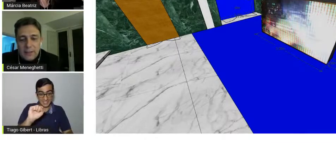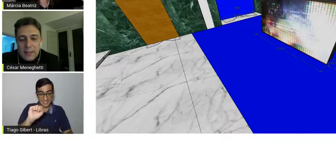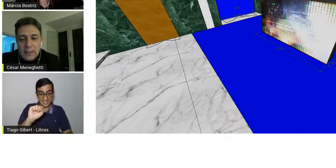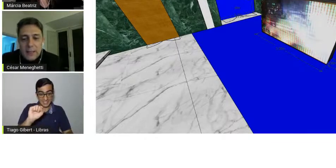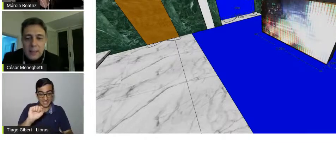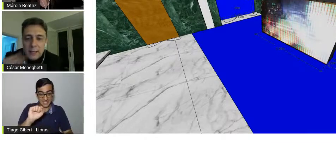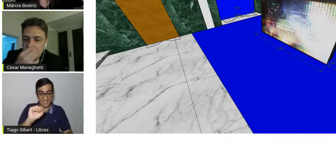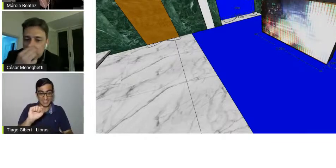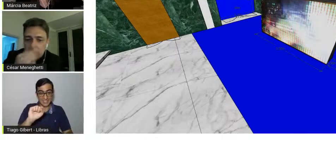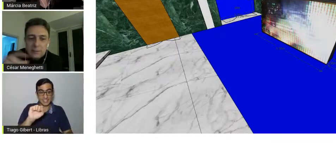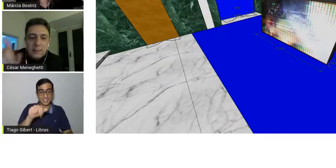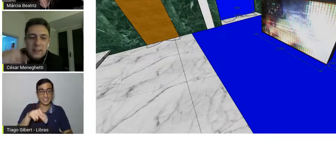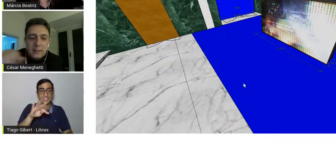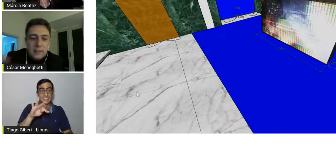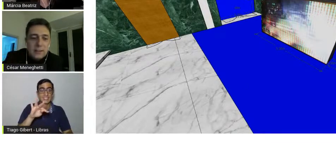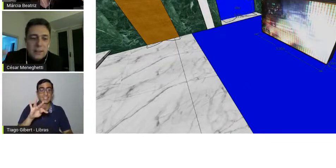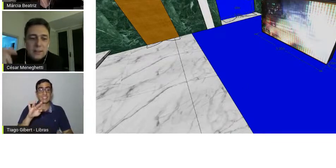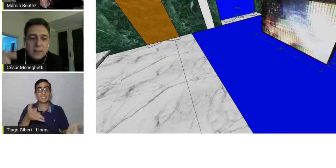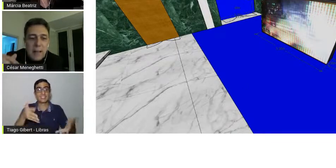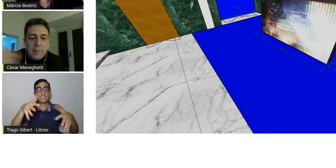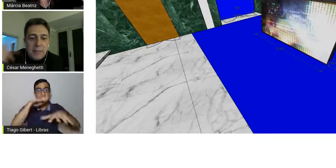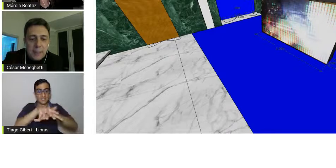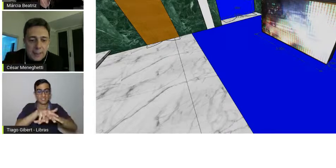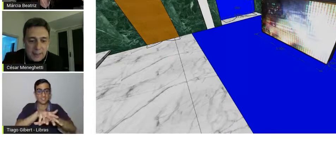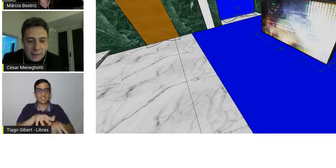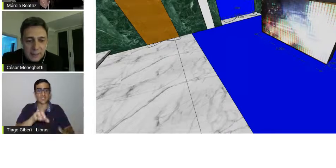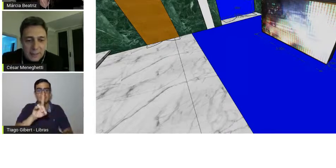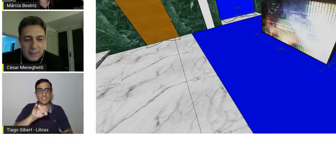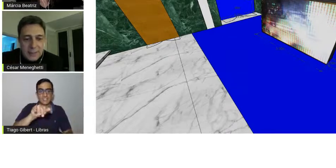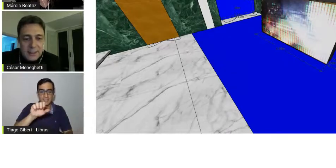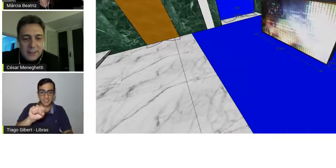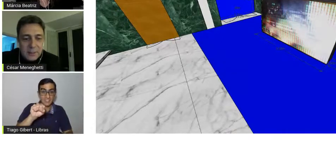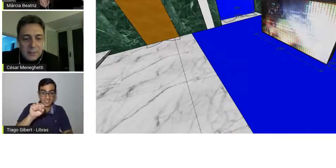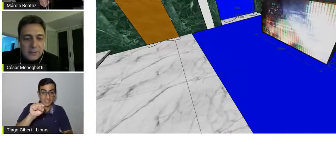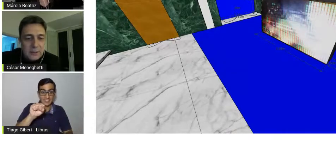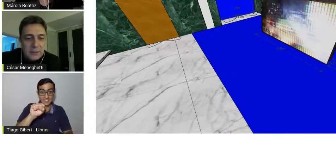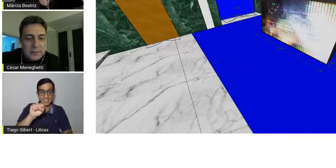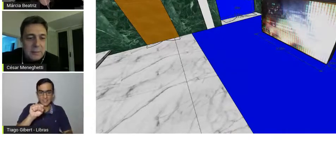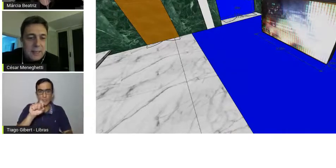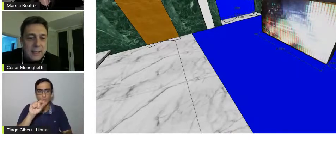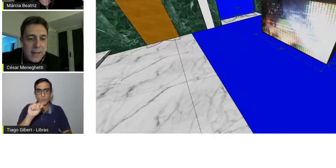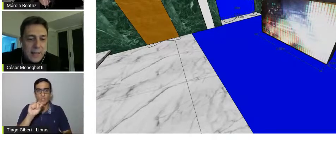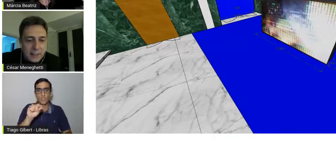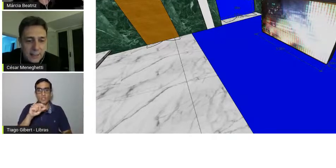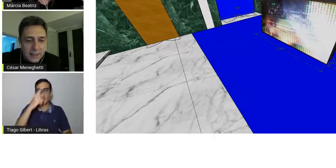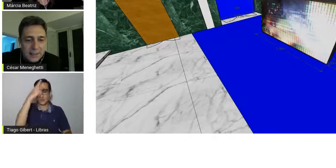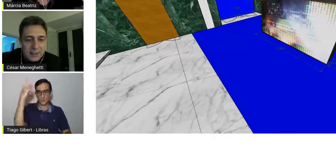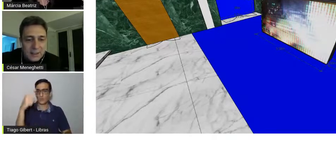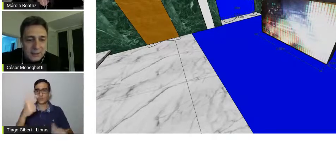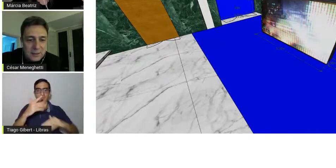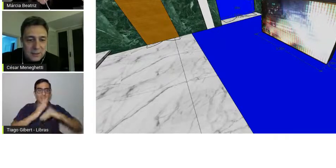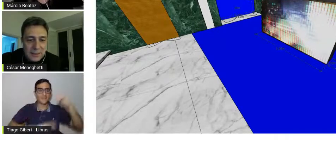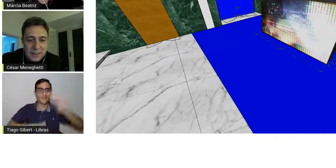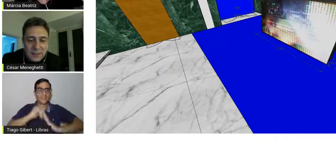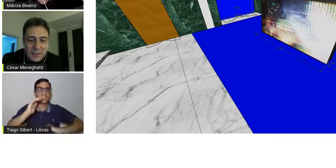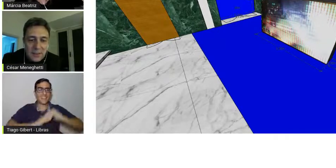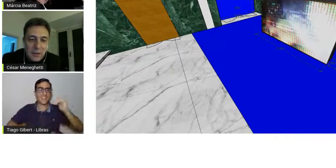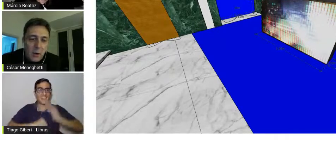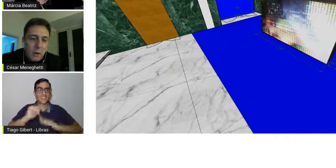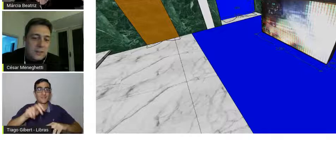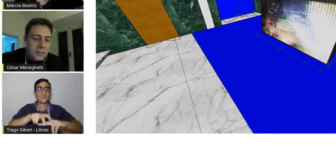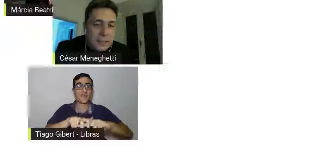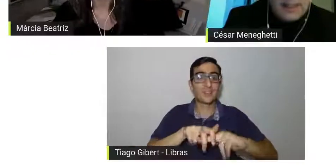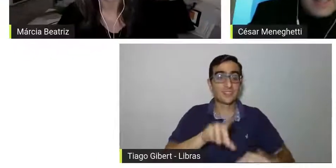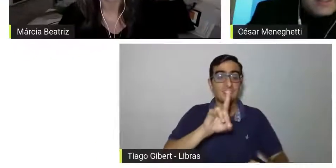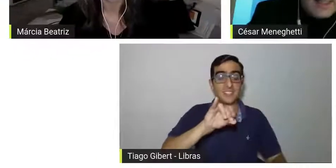Disintegration, na verdade é Integration Dis de Disabile, que se fala de pessoa com desabilidade, né? Então,